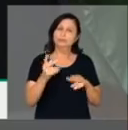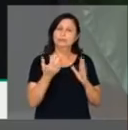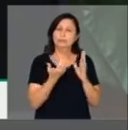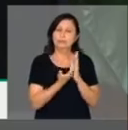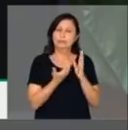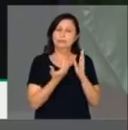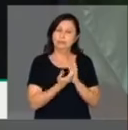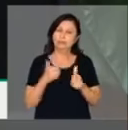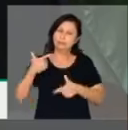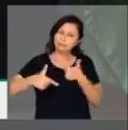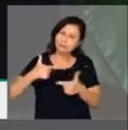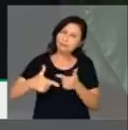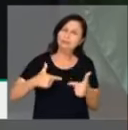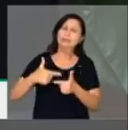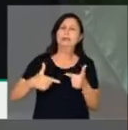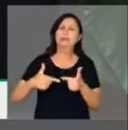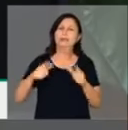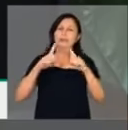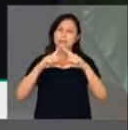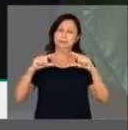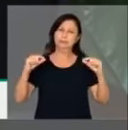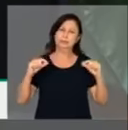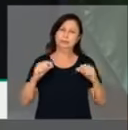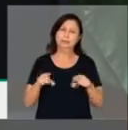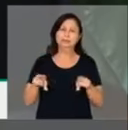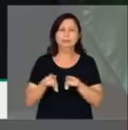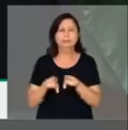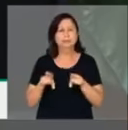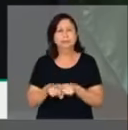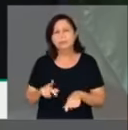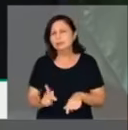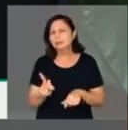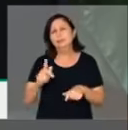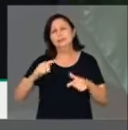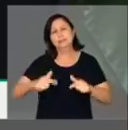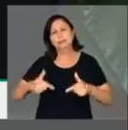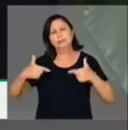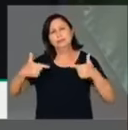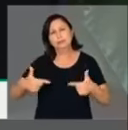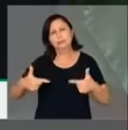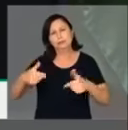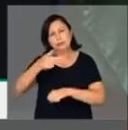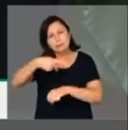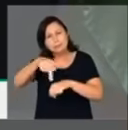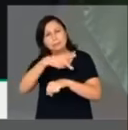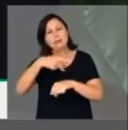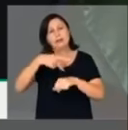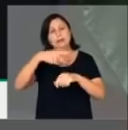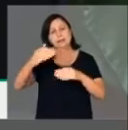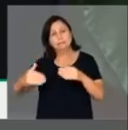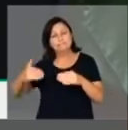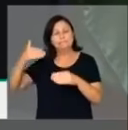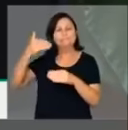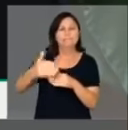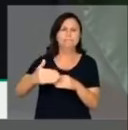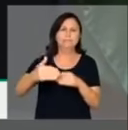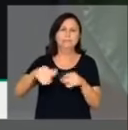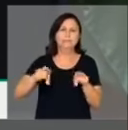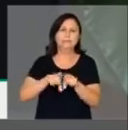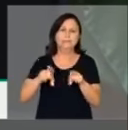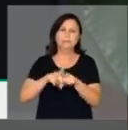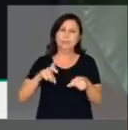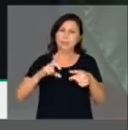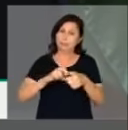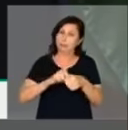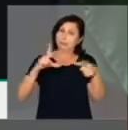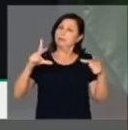aqui em Brasília, na Câmara dos Deputados, e lutando sempre para que o nosso país tenha um avanço, seja um país